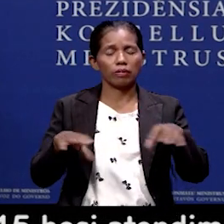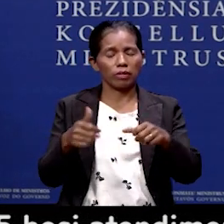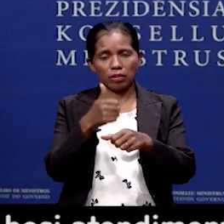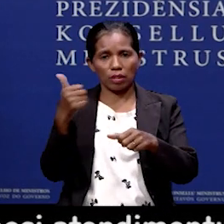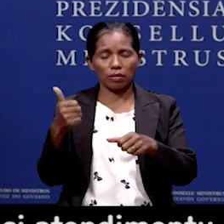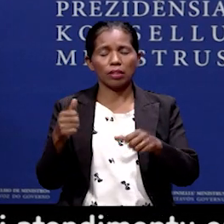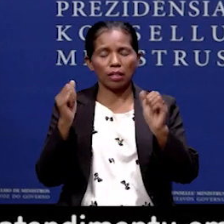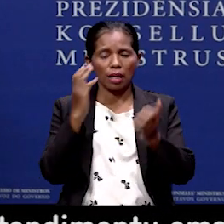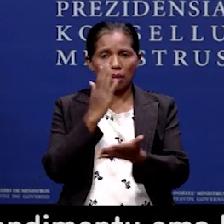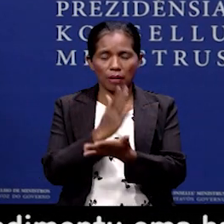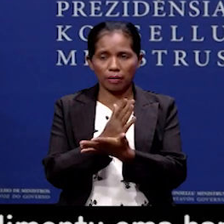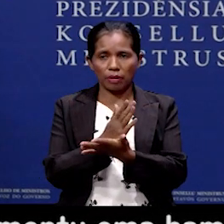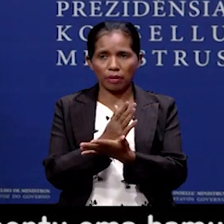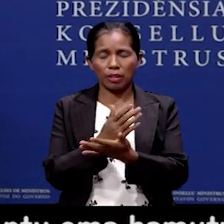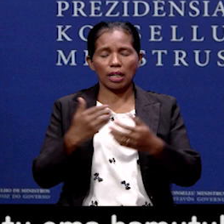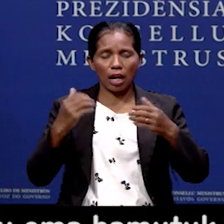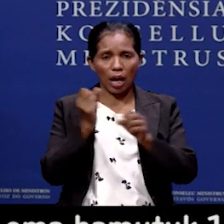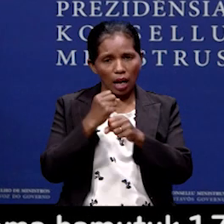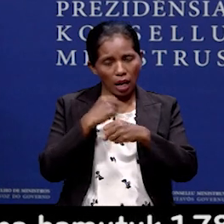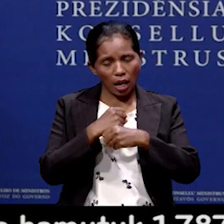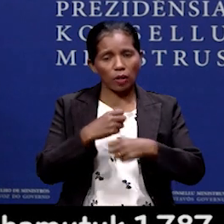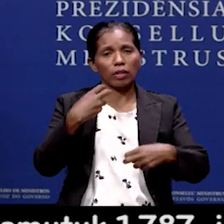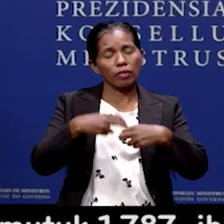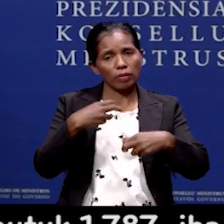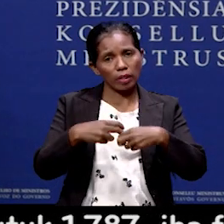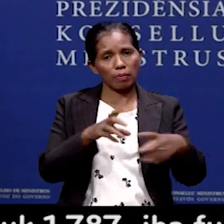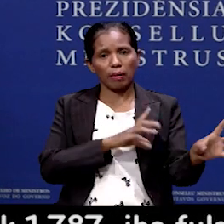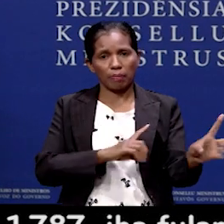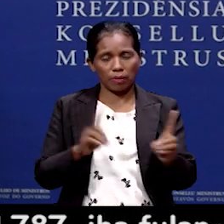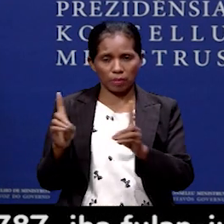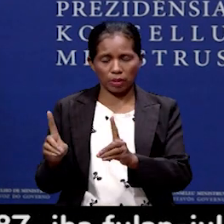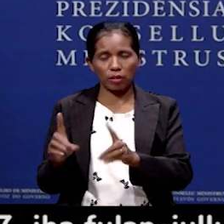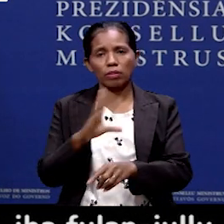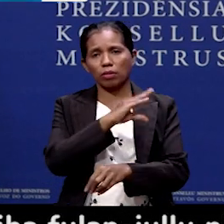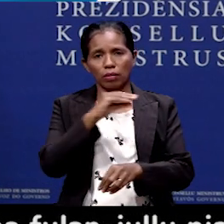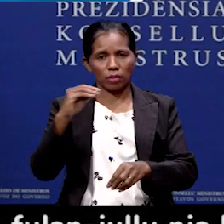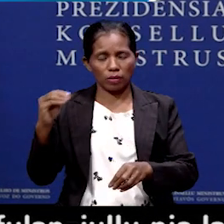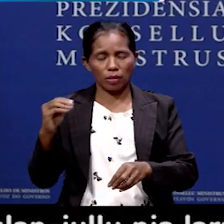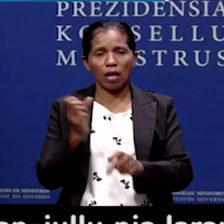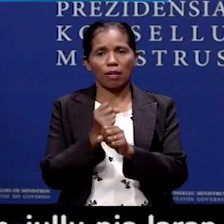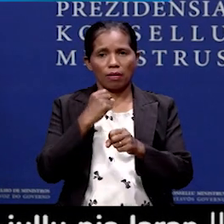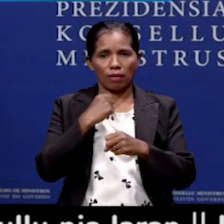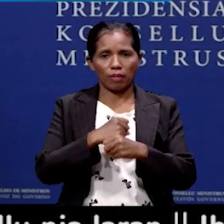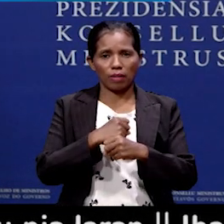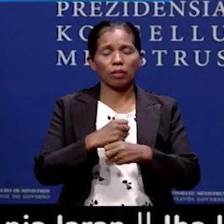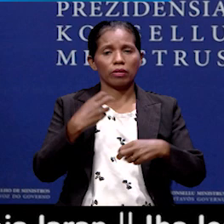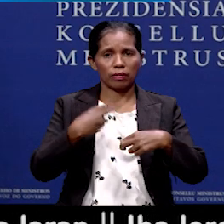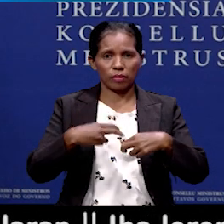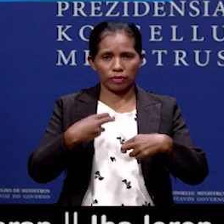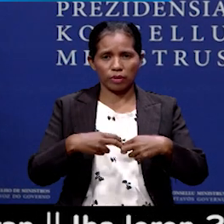criar dificuldades para a implementação, não vamos fazer algo difícil,